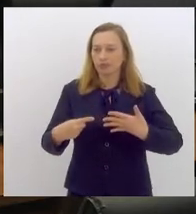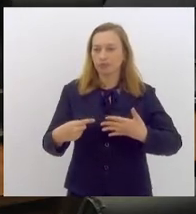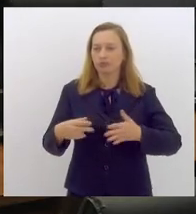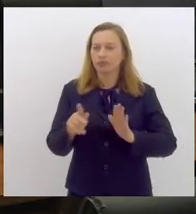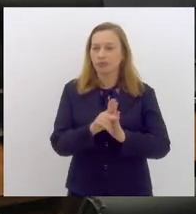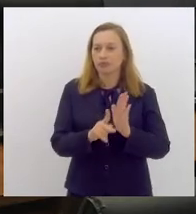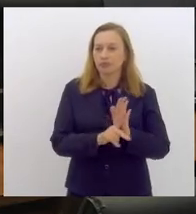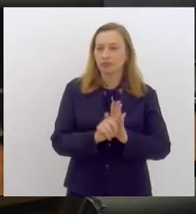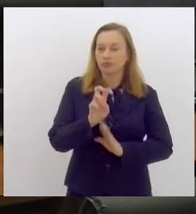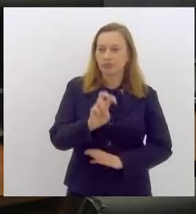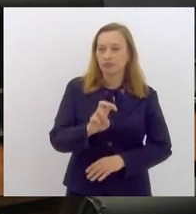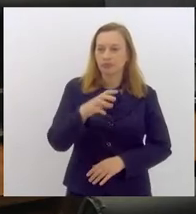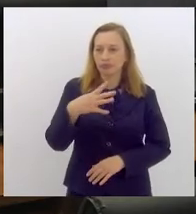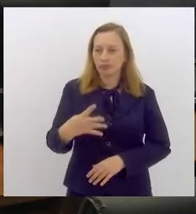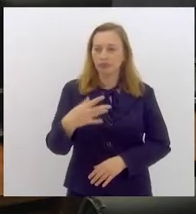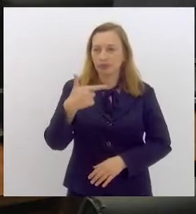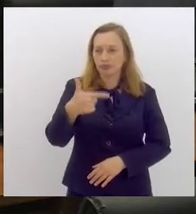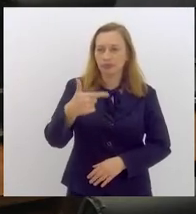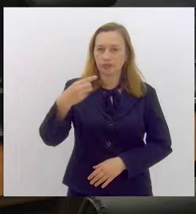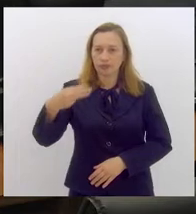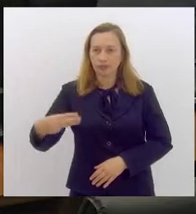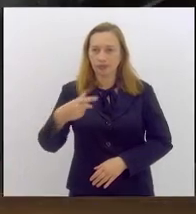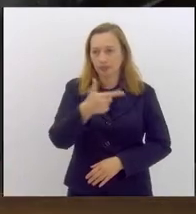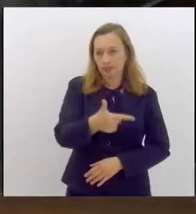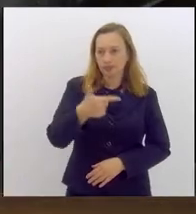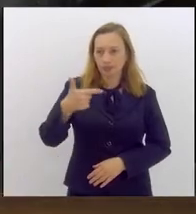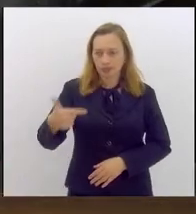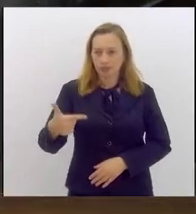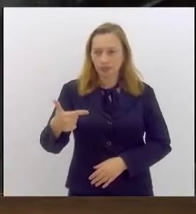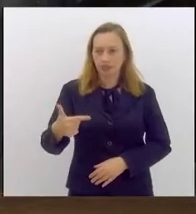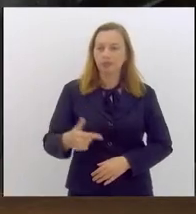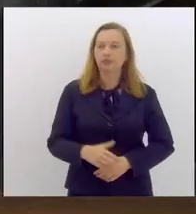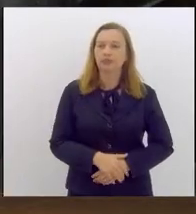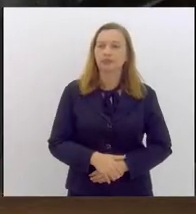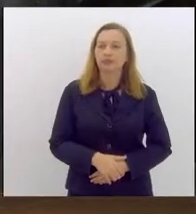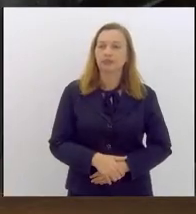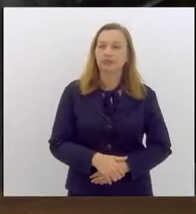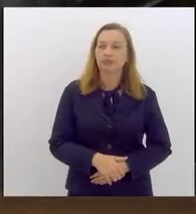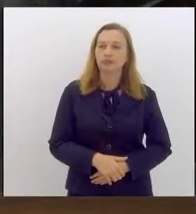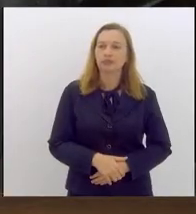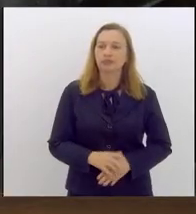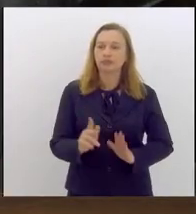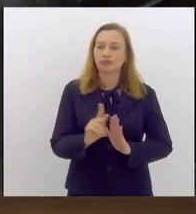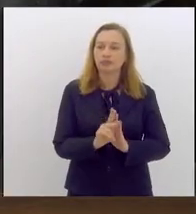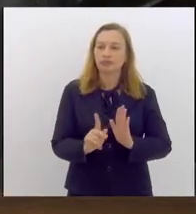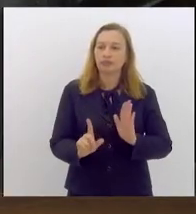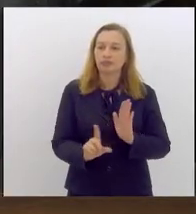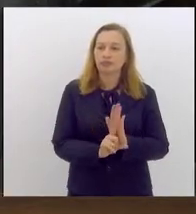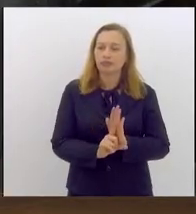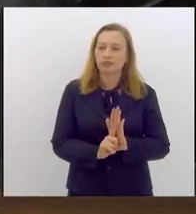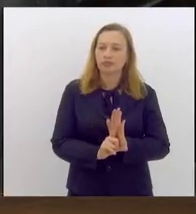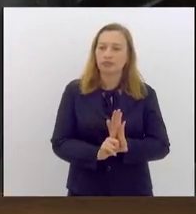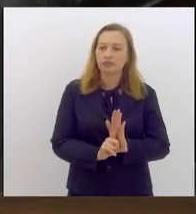lei 5423 de 2022 e no projeto de lei